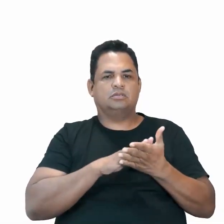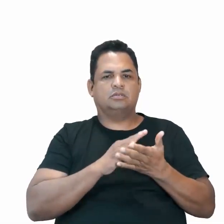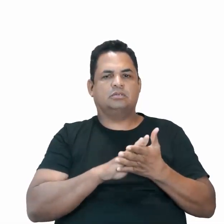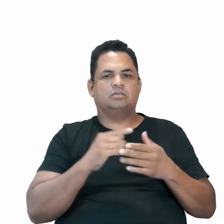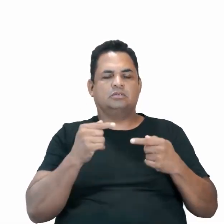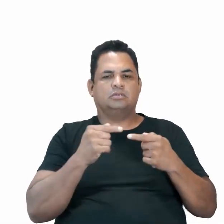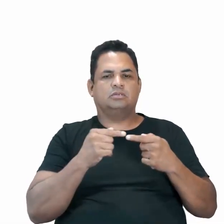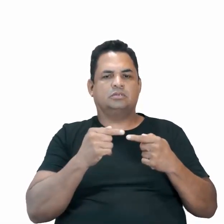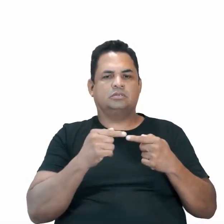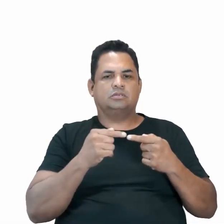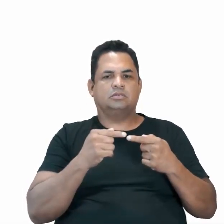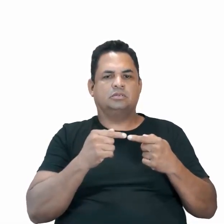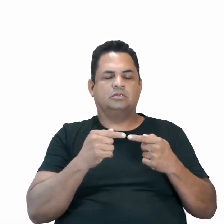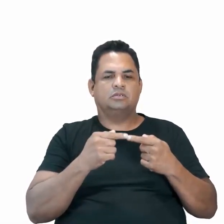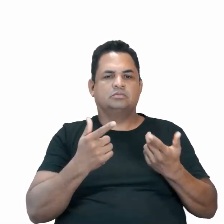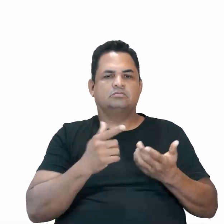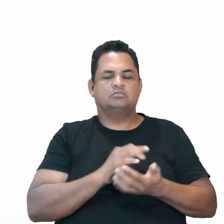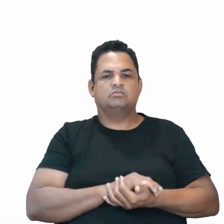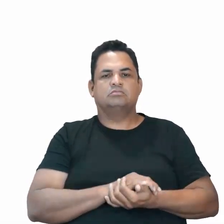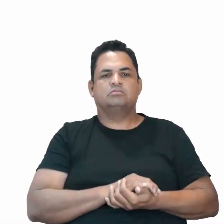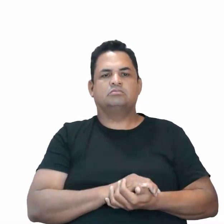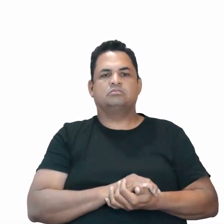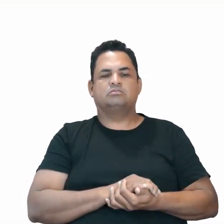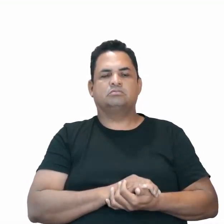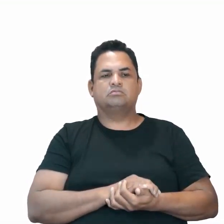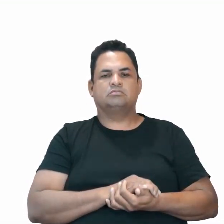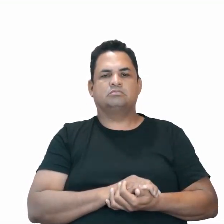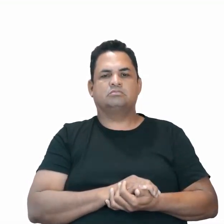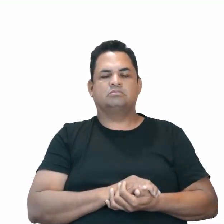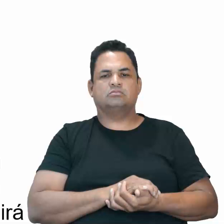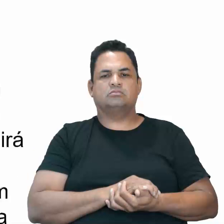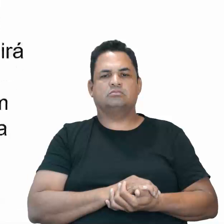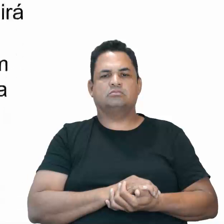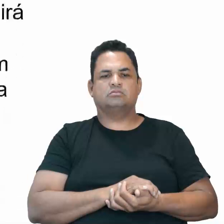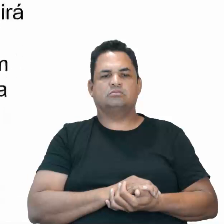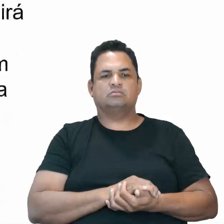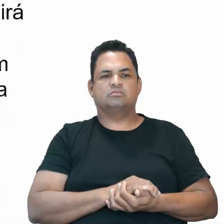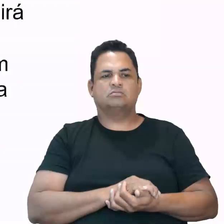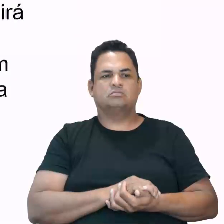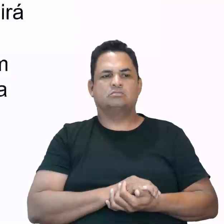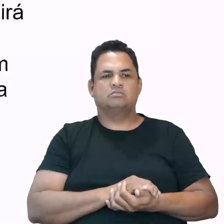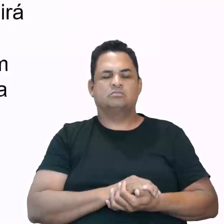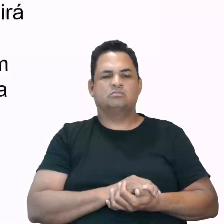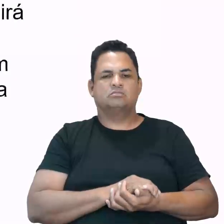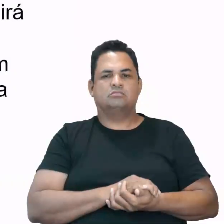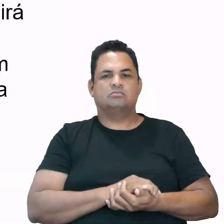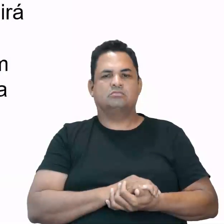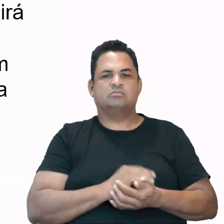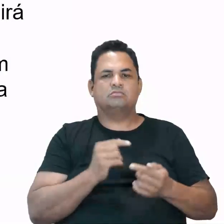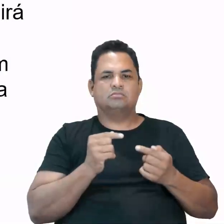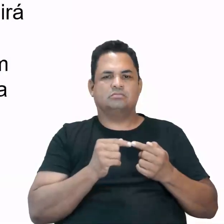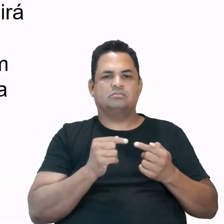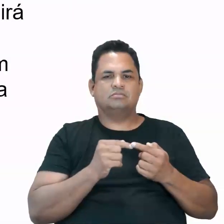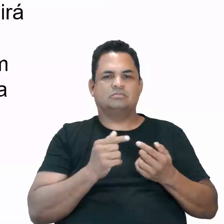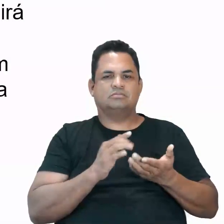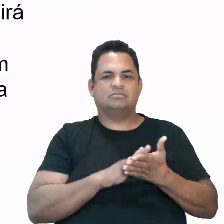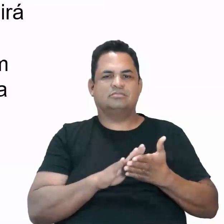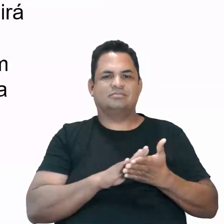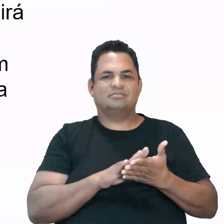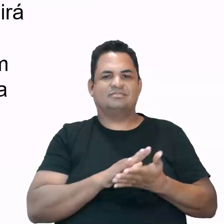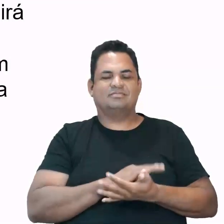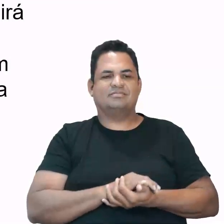é tocar. Contato. Só tocar. É só sem tocar. Esfregar. Isso. Porque para esfregar tem que ter contato.